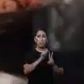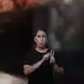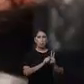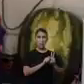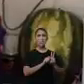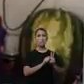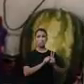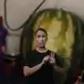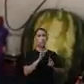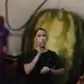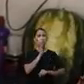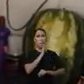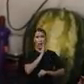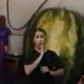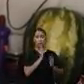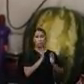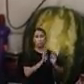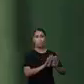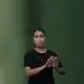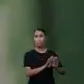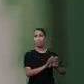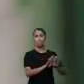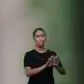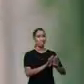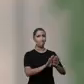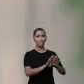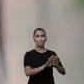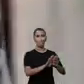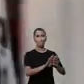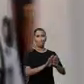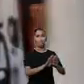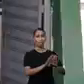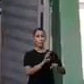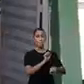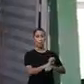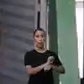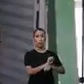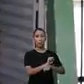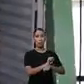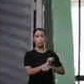A gente passou 2 meses fechado lá, sem poder abrir. 2 meses.